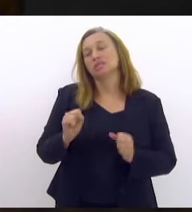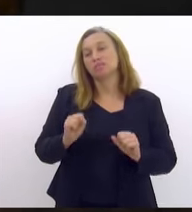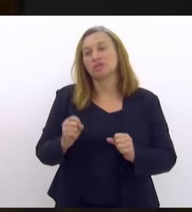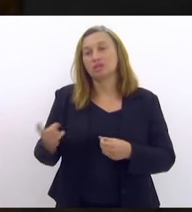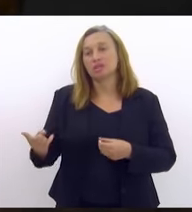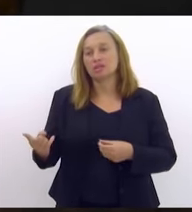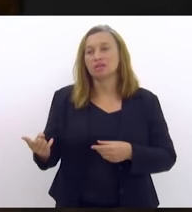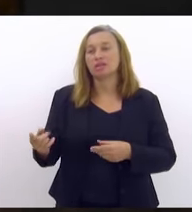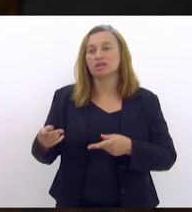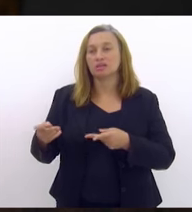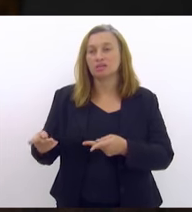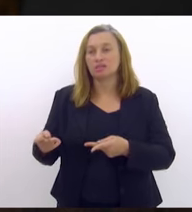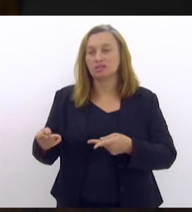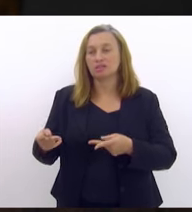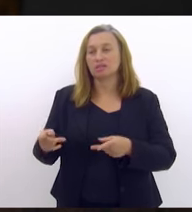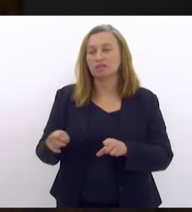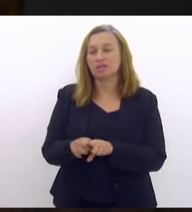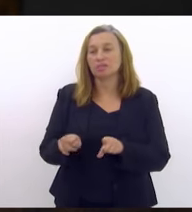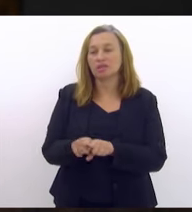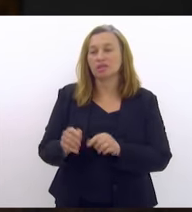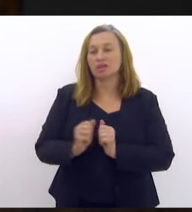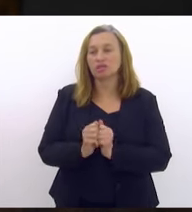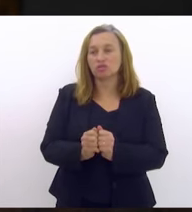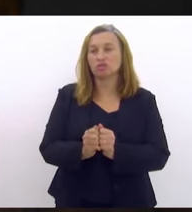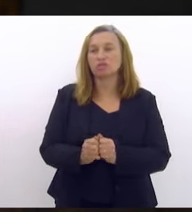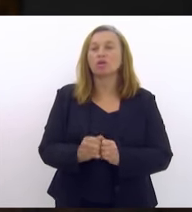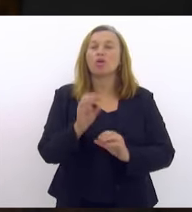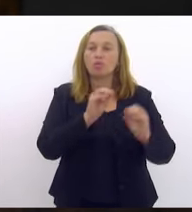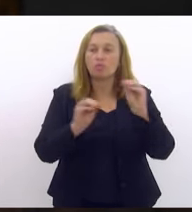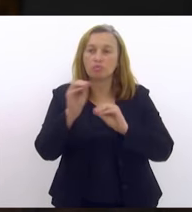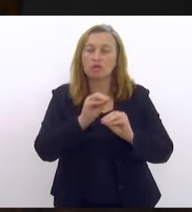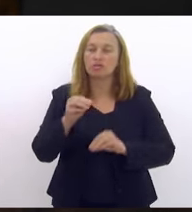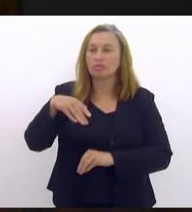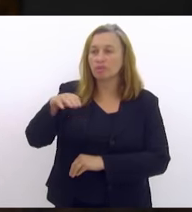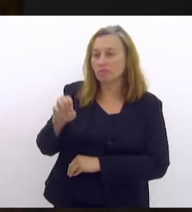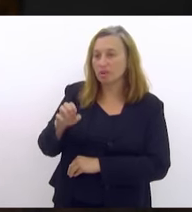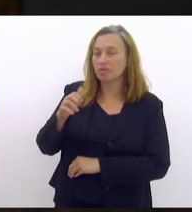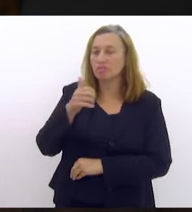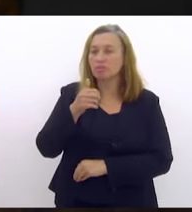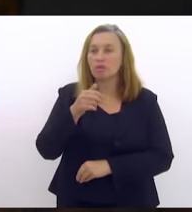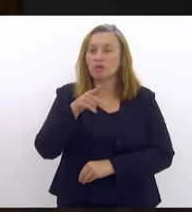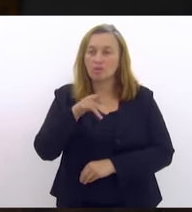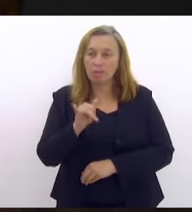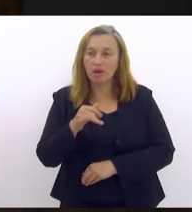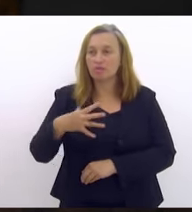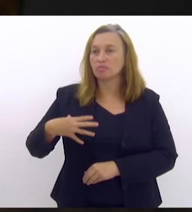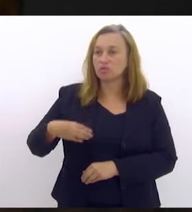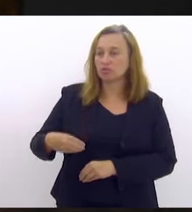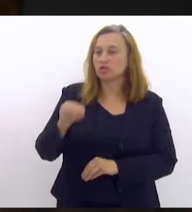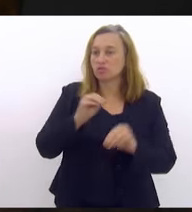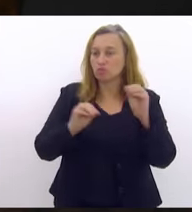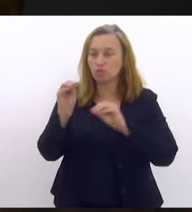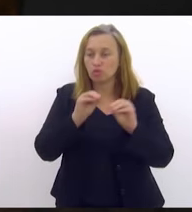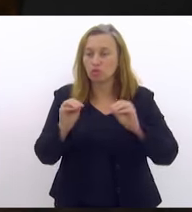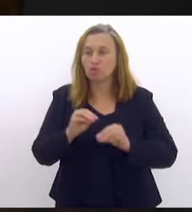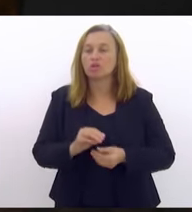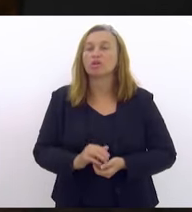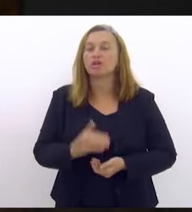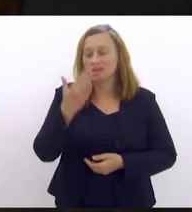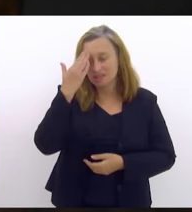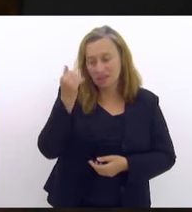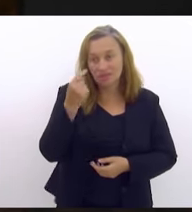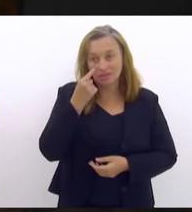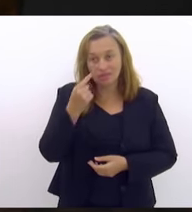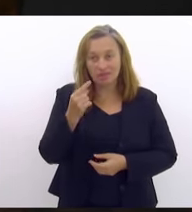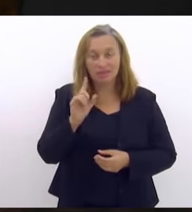mãe e para meu pai que estão nos assistindo. Meu filho Luca, minha filha Maria Luísa, mandar um beijo para eles também, que eu já sei que estão nos assistindo, né,